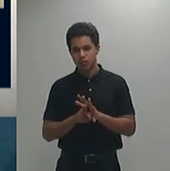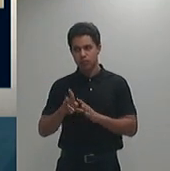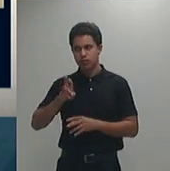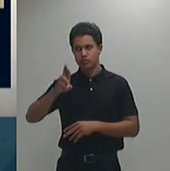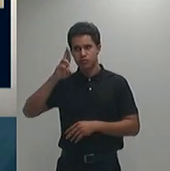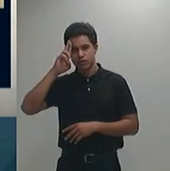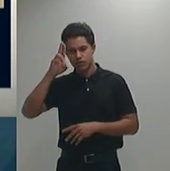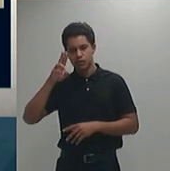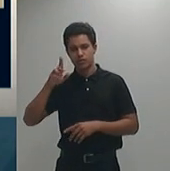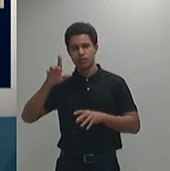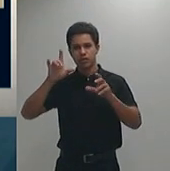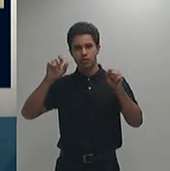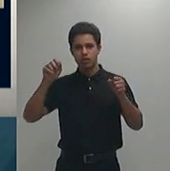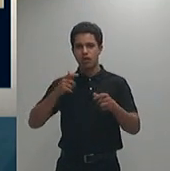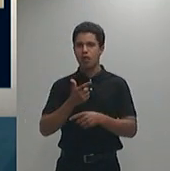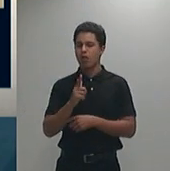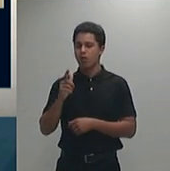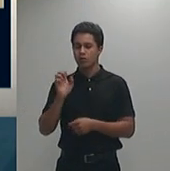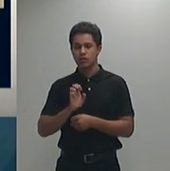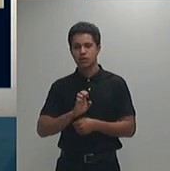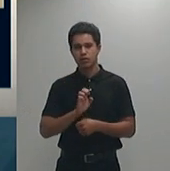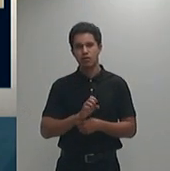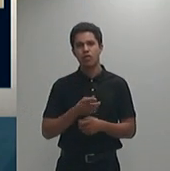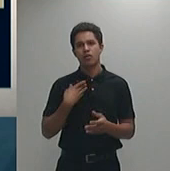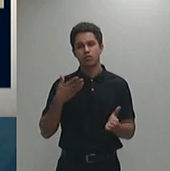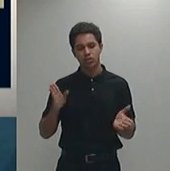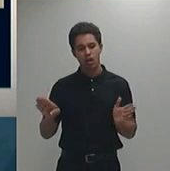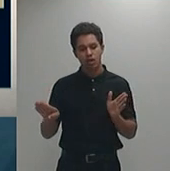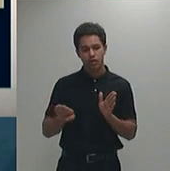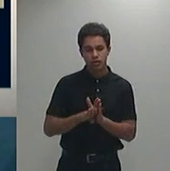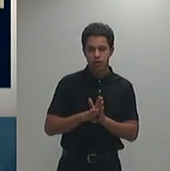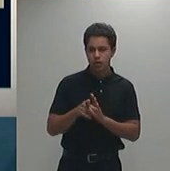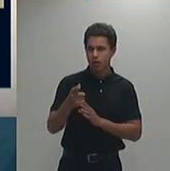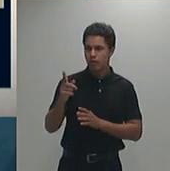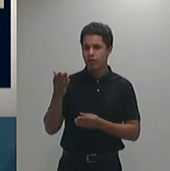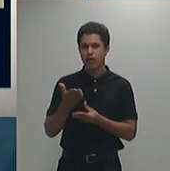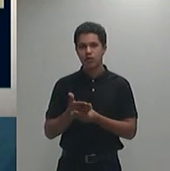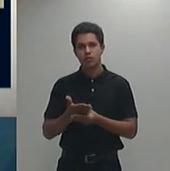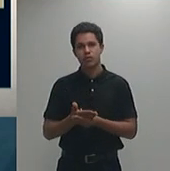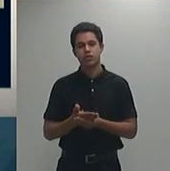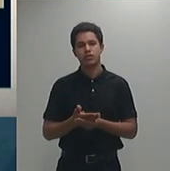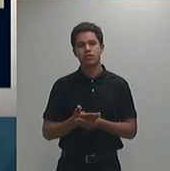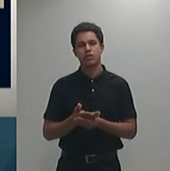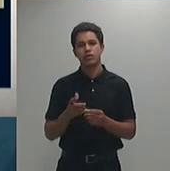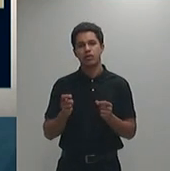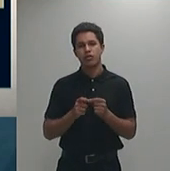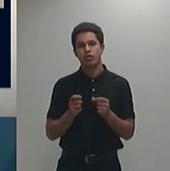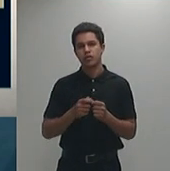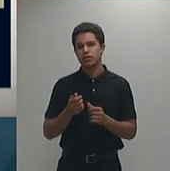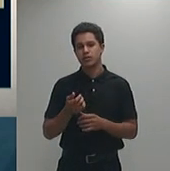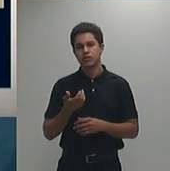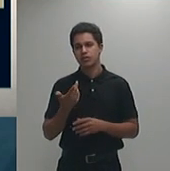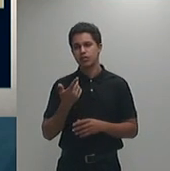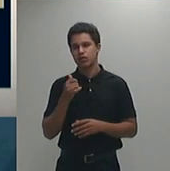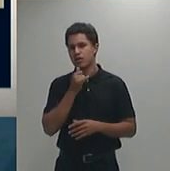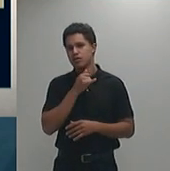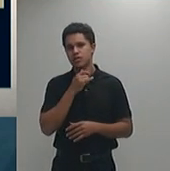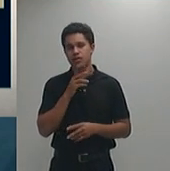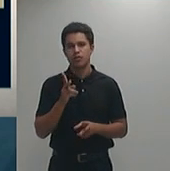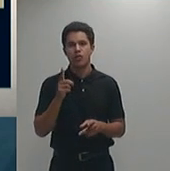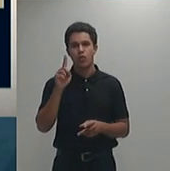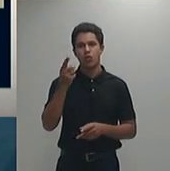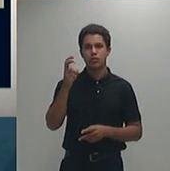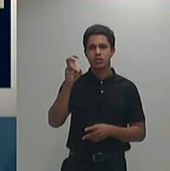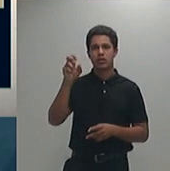estatal como se reconheceu nos muitos casos que se seguiram referido lido em queijo eu faço menções aqui há conflito de competência 115962